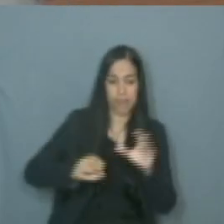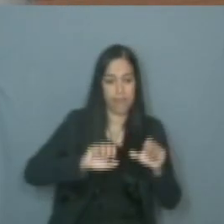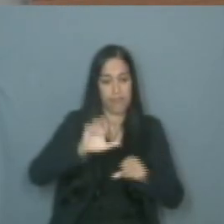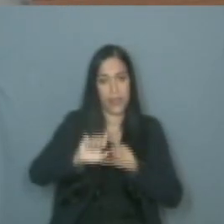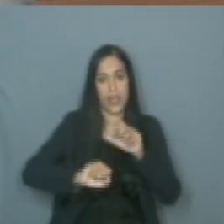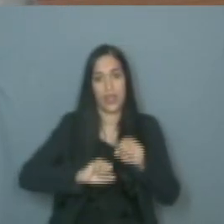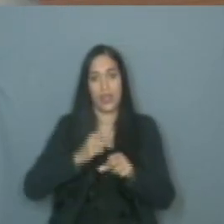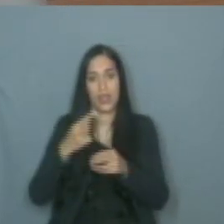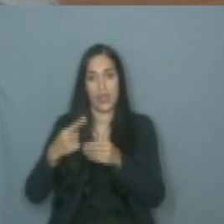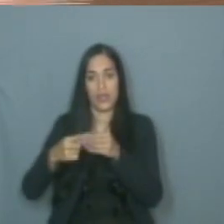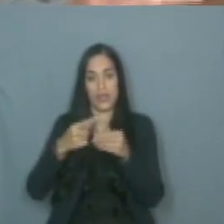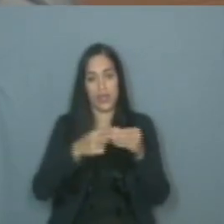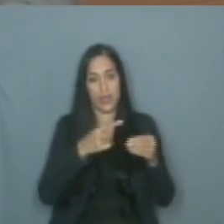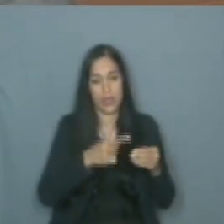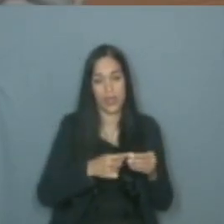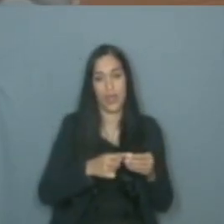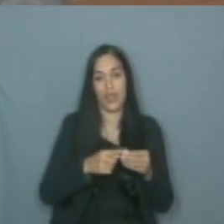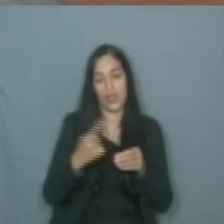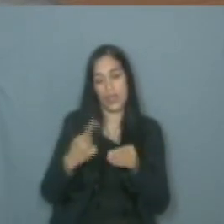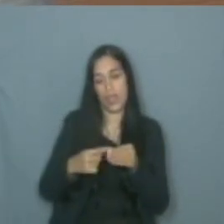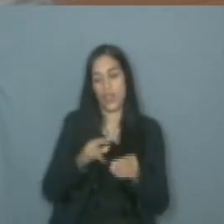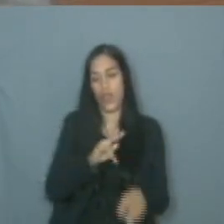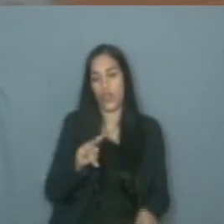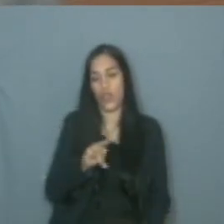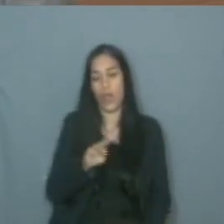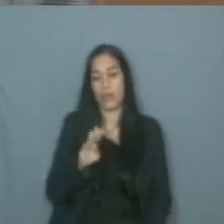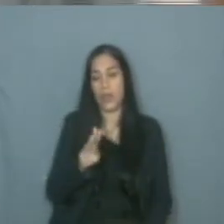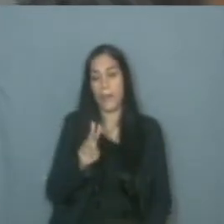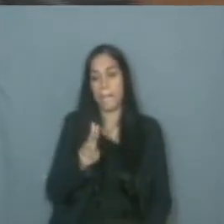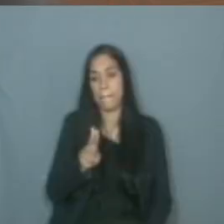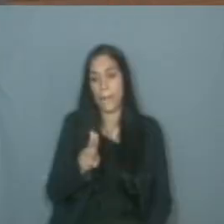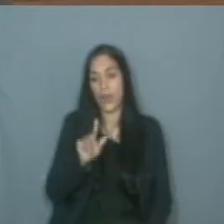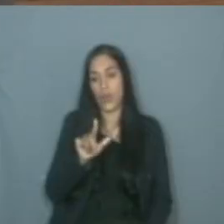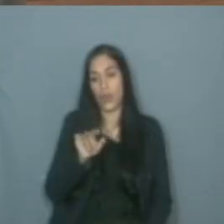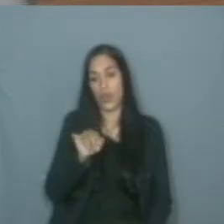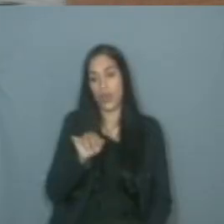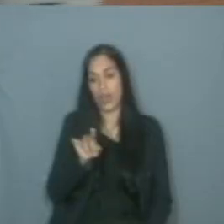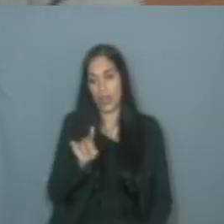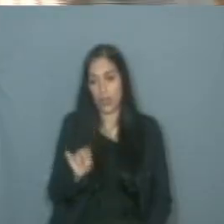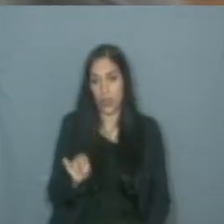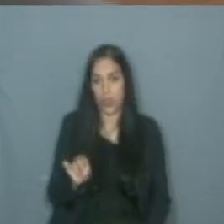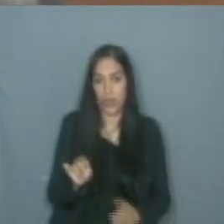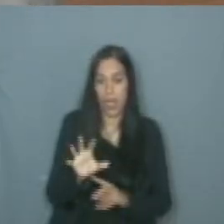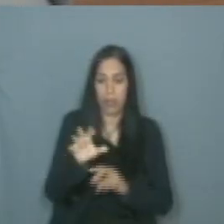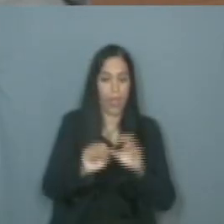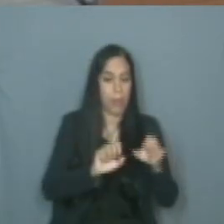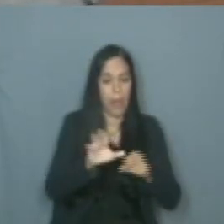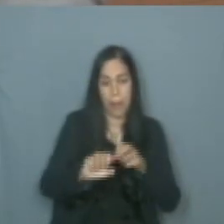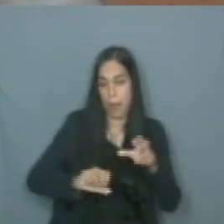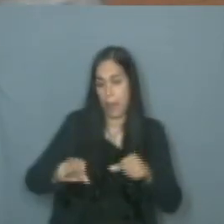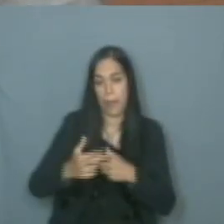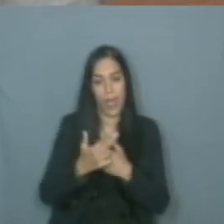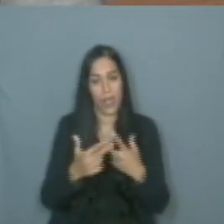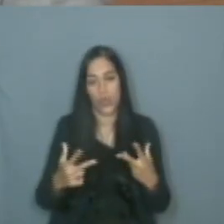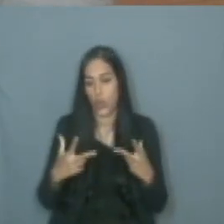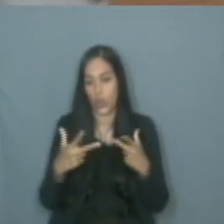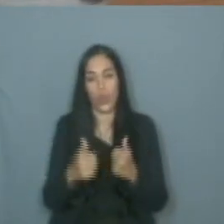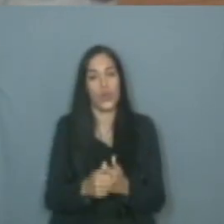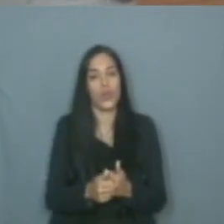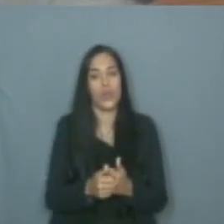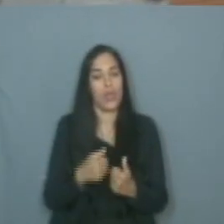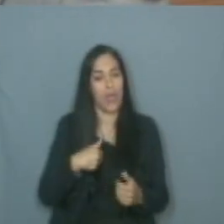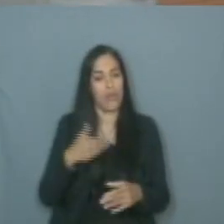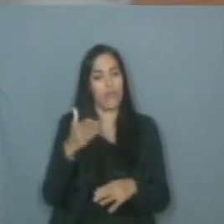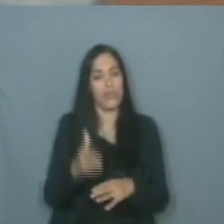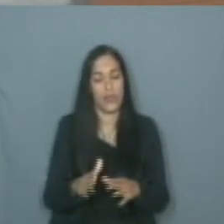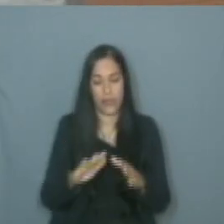pessoal do interior chama de menino bulindo. Né? O menino entra nos cantos, vai catucando, metendo o dedo do botão, aquela coisa todinha. E aí eu entrei